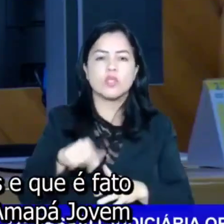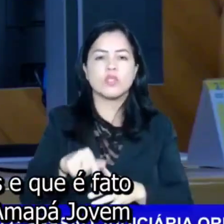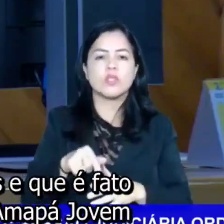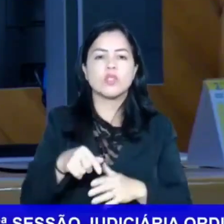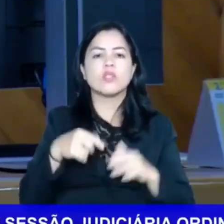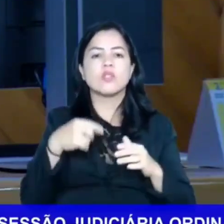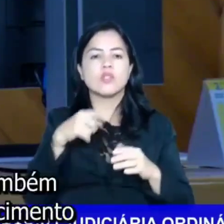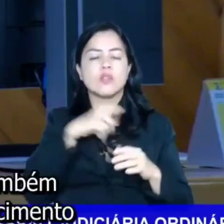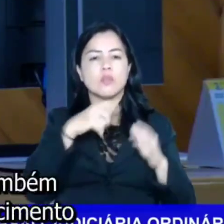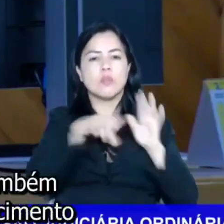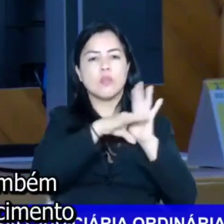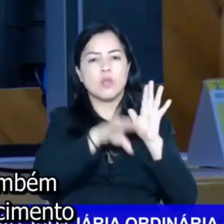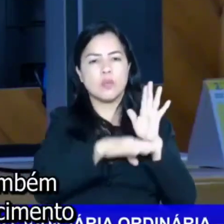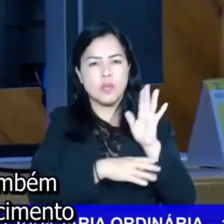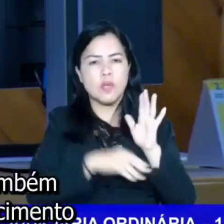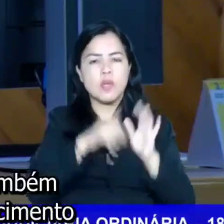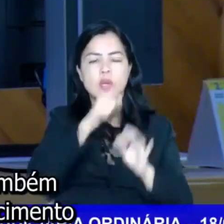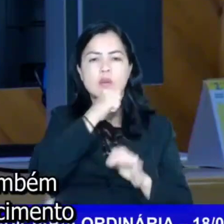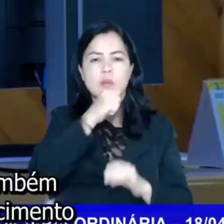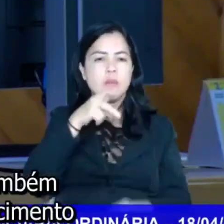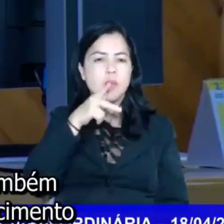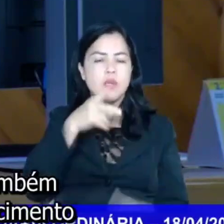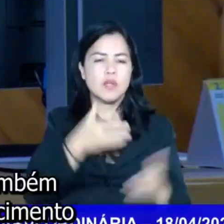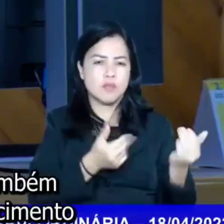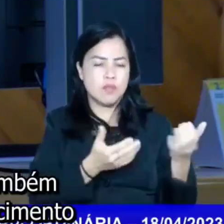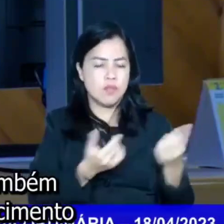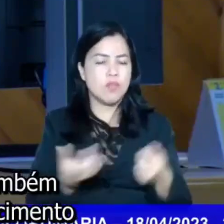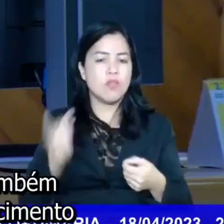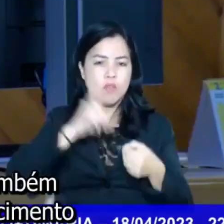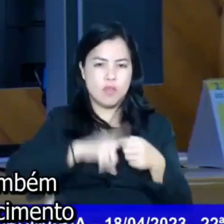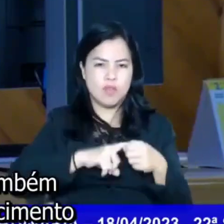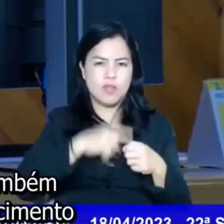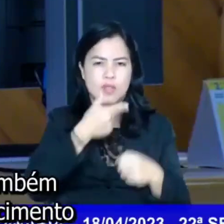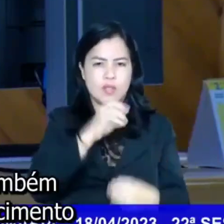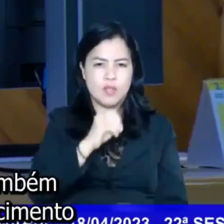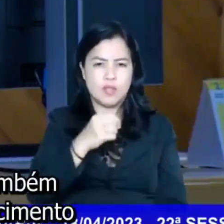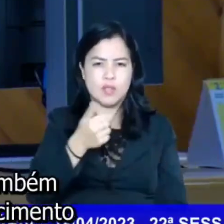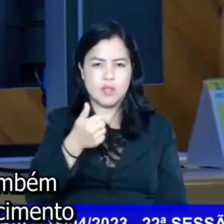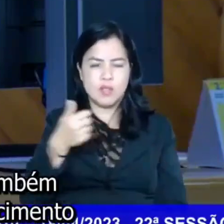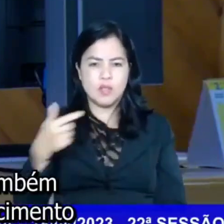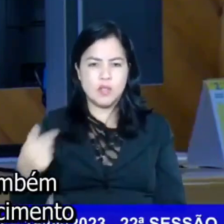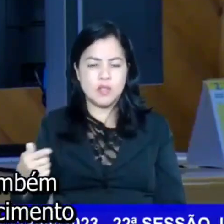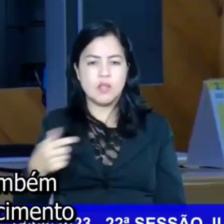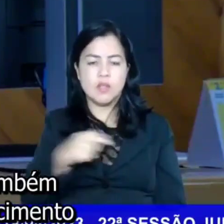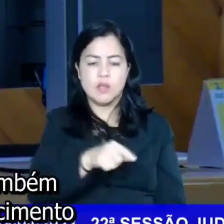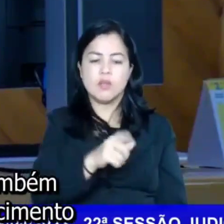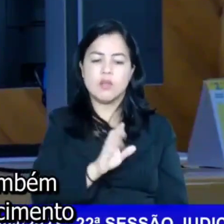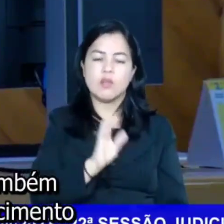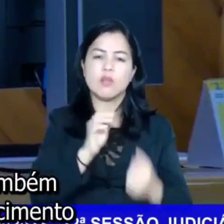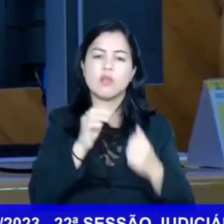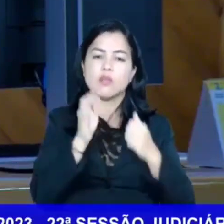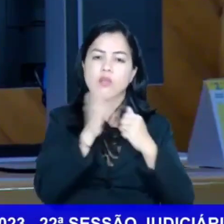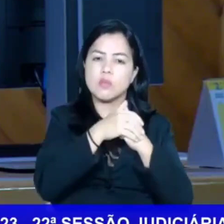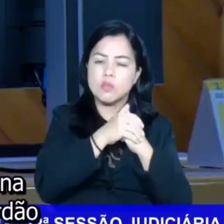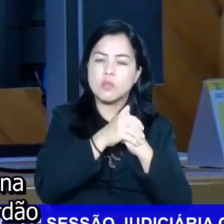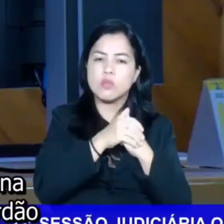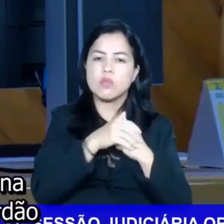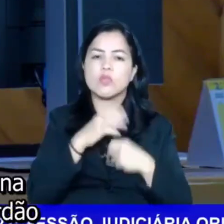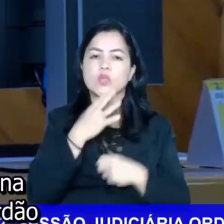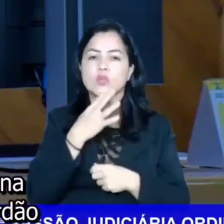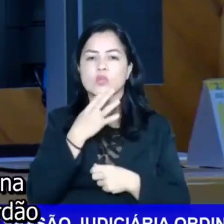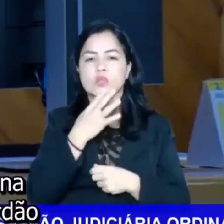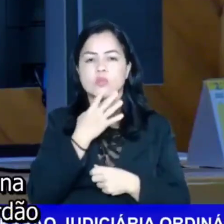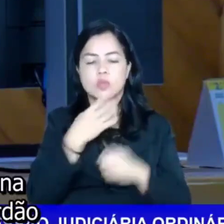Amapá Jovem foram retomadas no ano 2017. Disse também que essa omissão sobre a matéria de conhecimento público